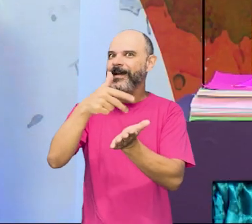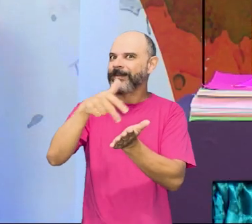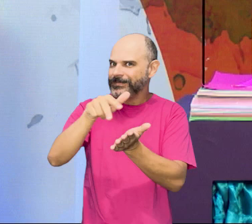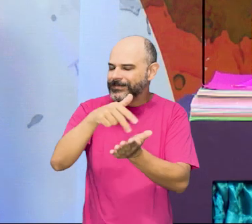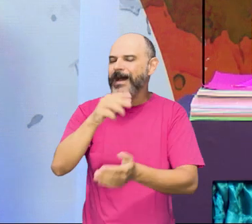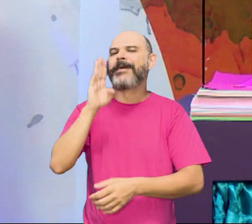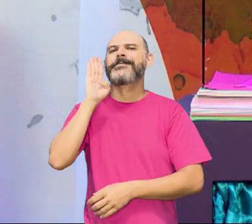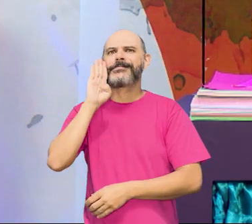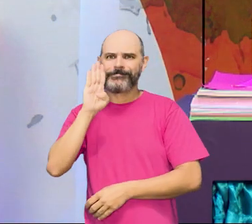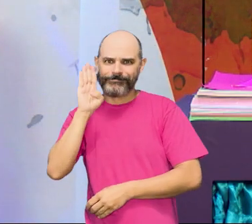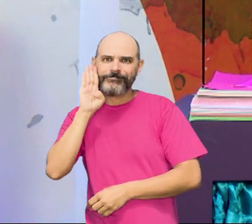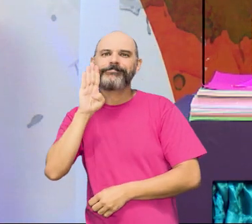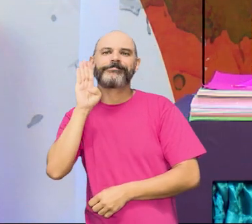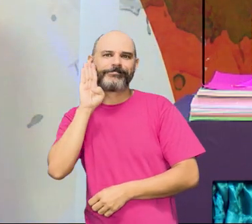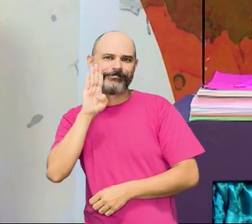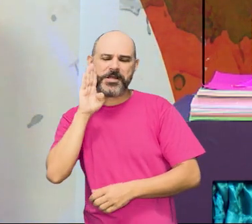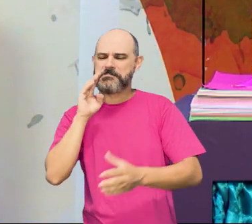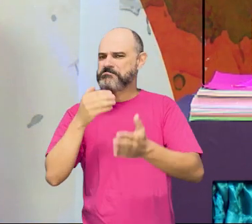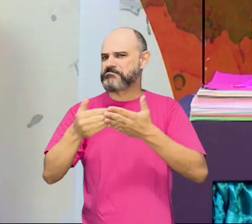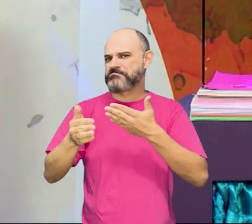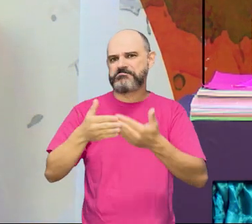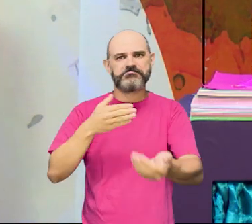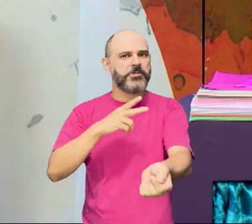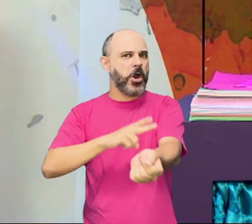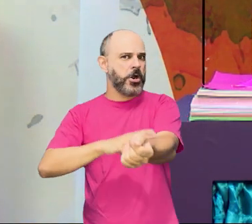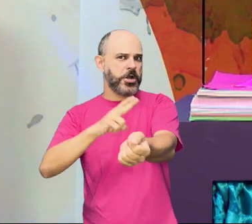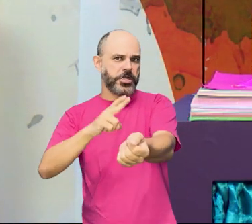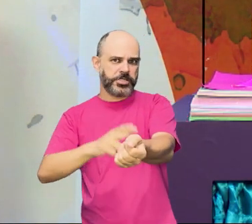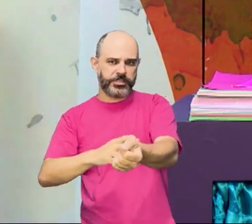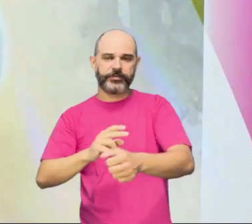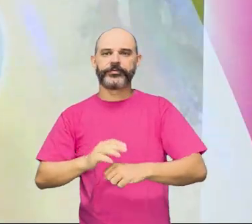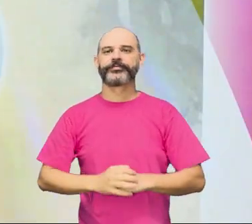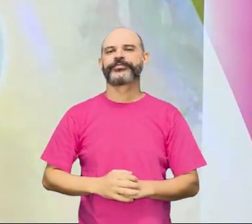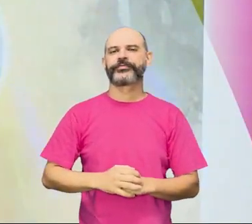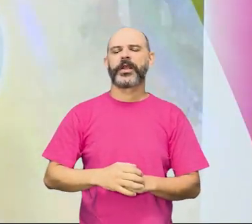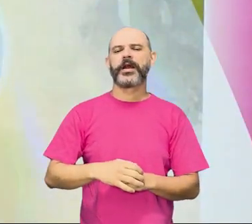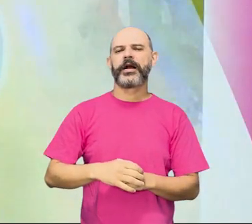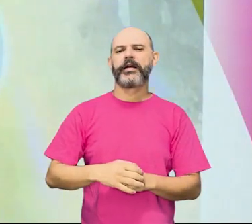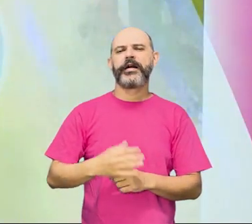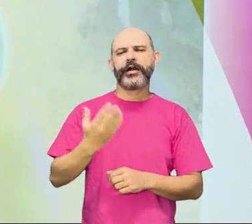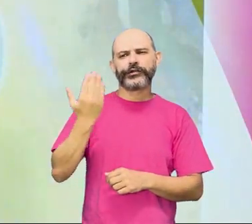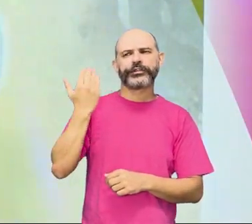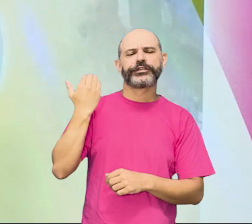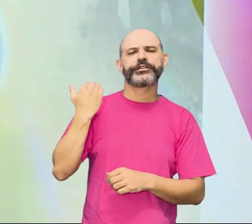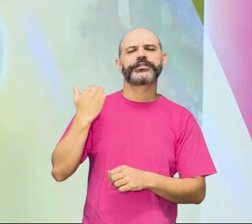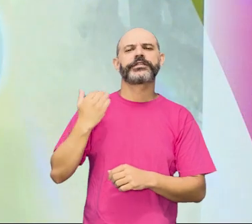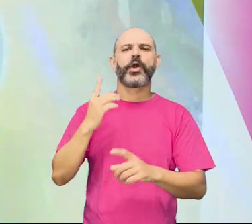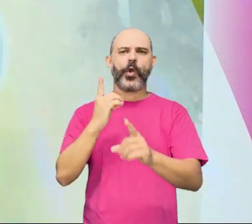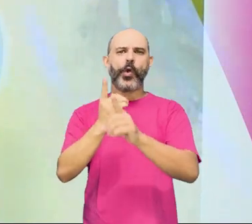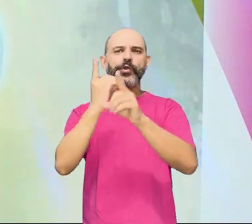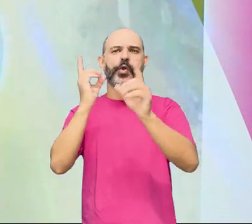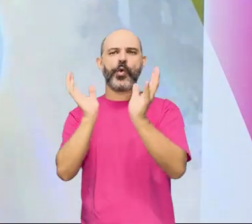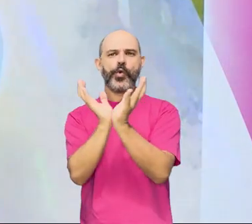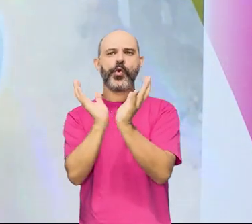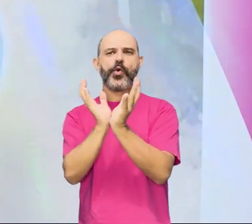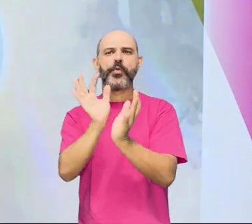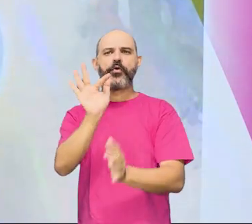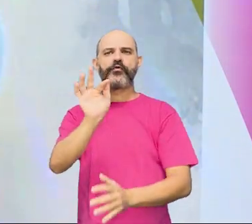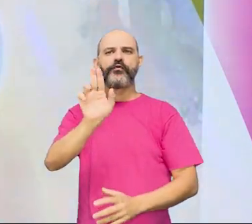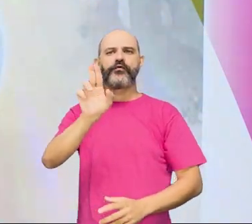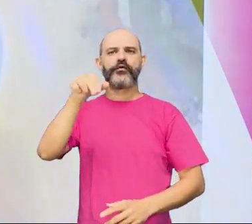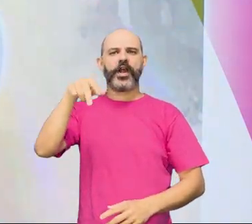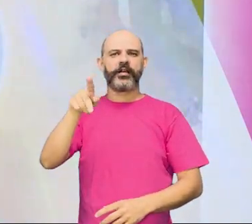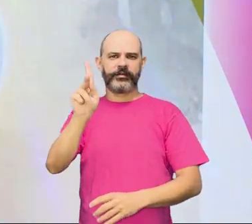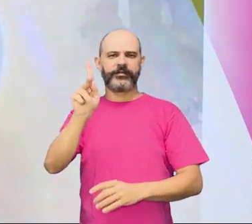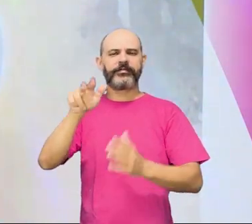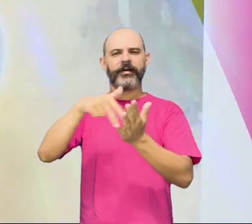Gente, dançar é mesmo muito legal e não importa o ritmo. Dia desses, encontramos uma banda de funk que dançam